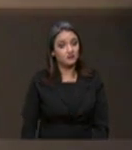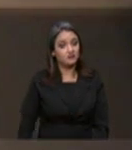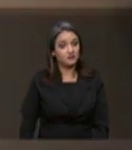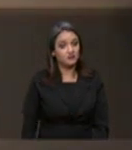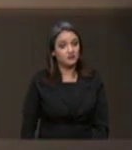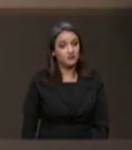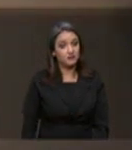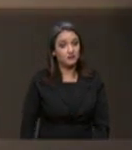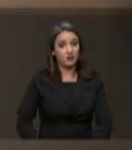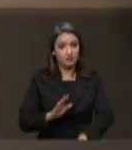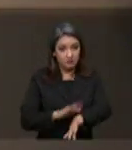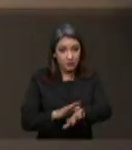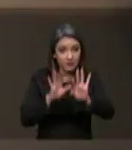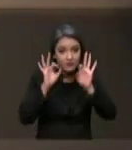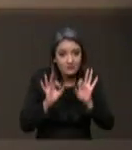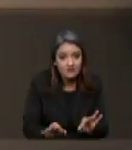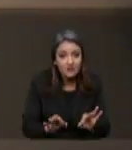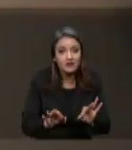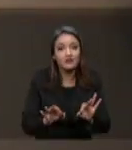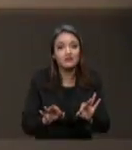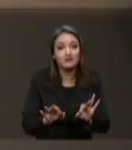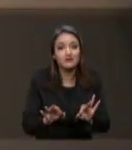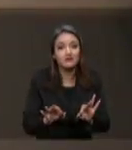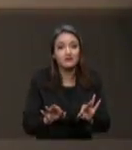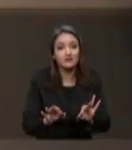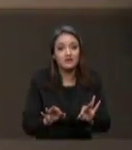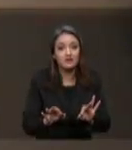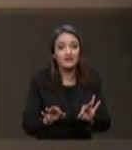devido tempo e de modo oportuno